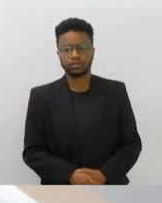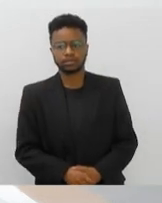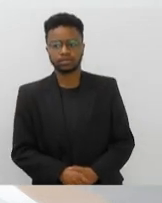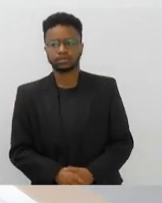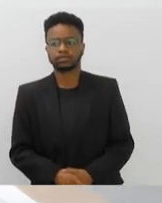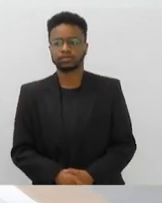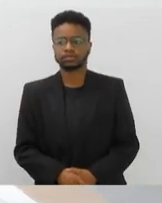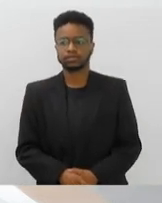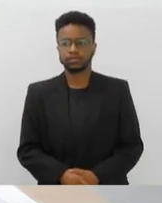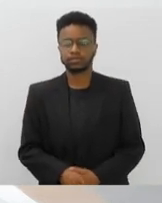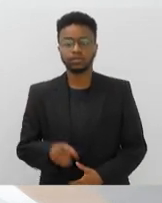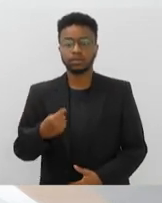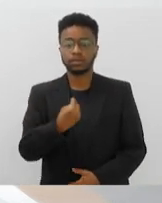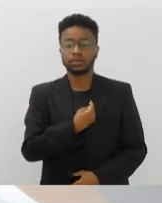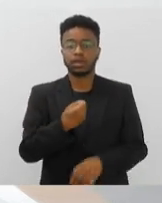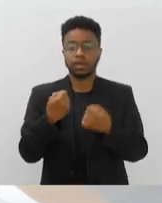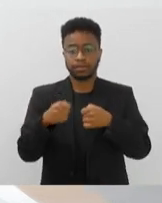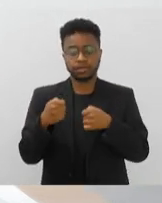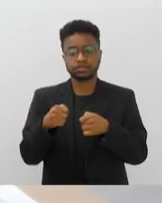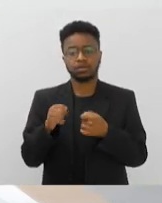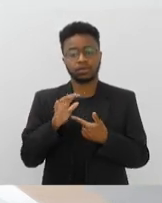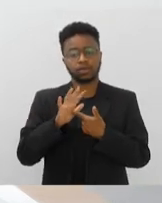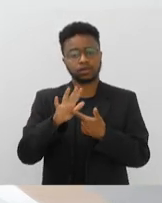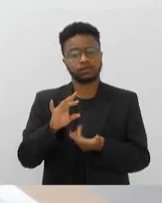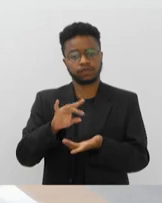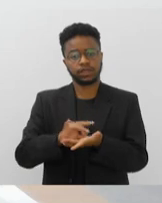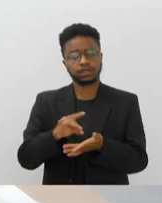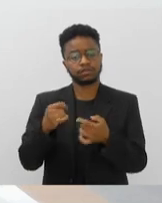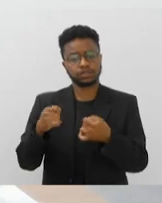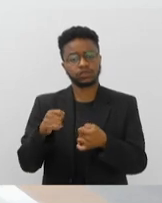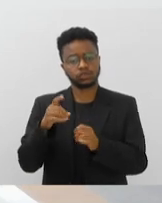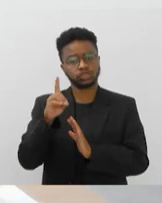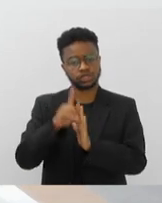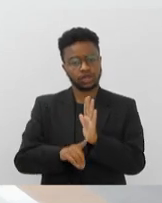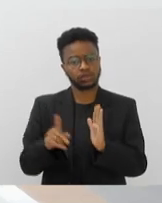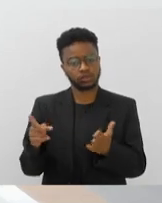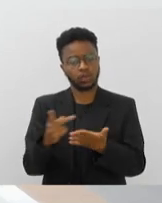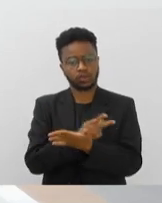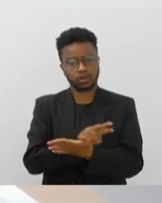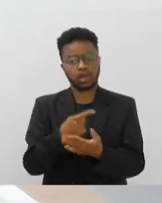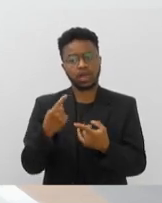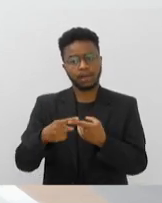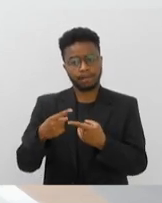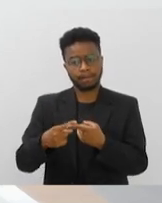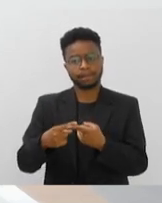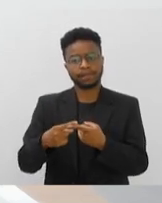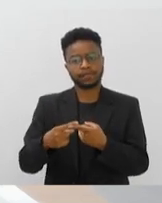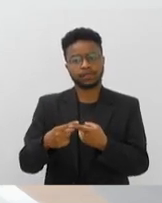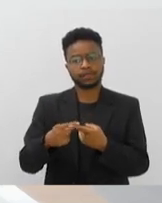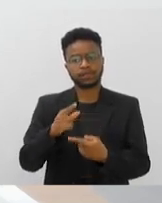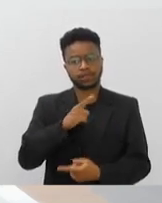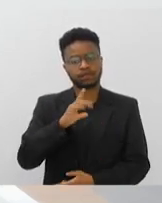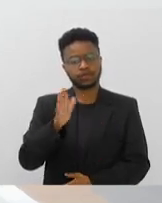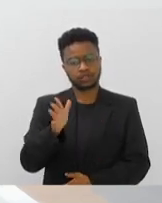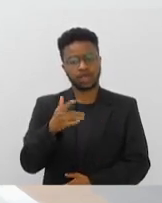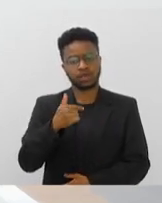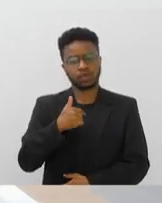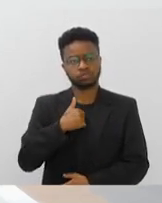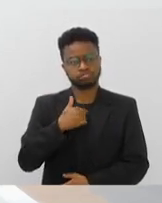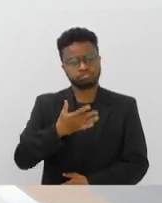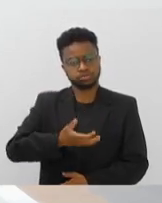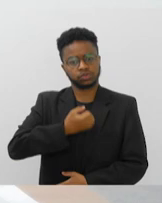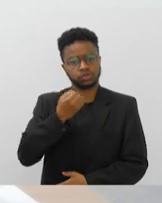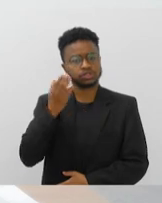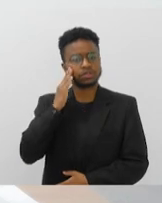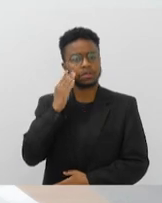que fazer valer aqueles direitos que estão lá a gente precisa revogar o tud porque inclusive já houve Taj eu fiquei também surpresa de saber disso